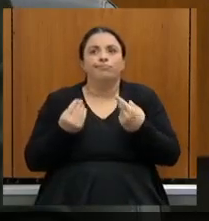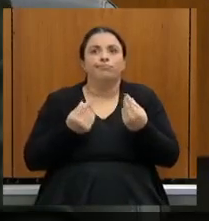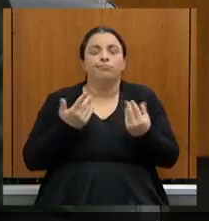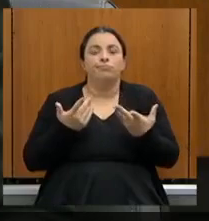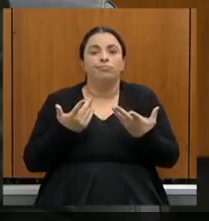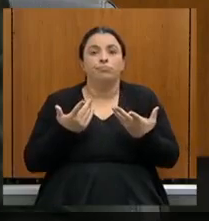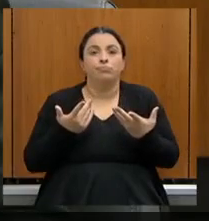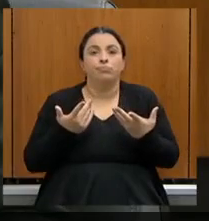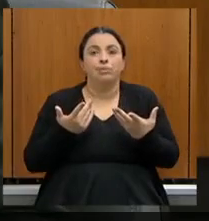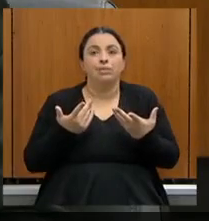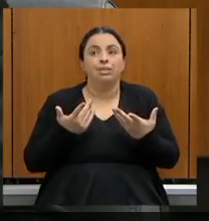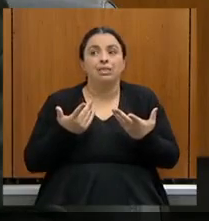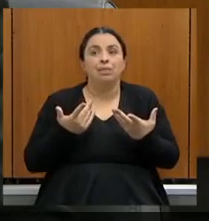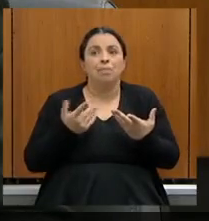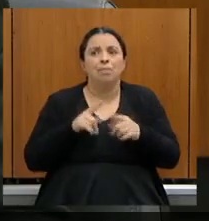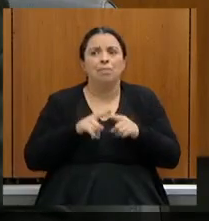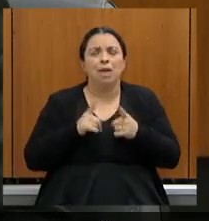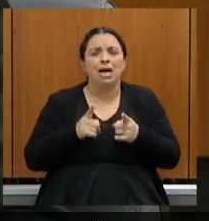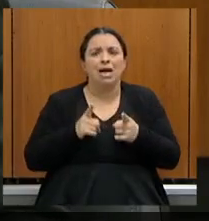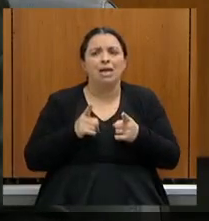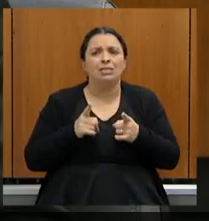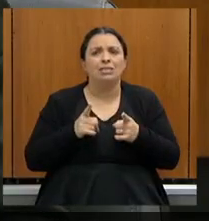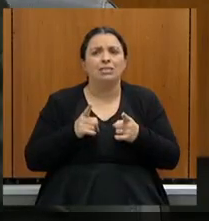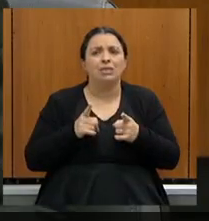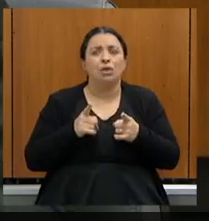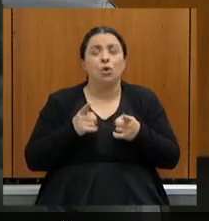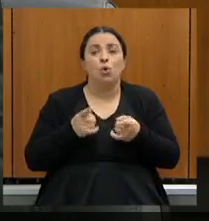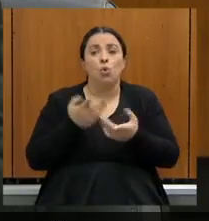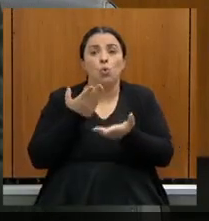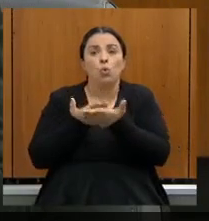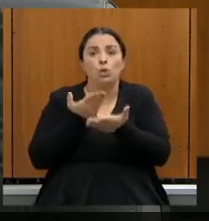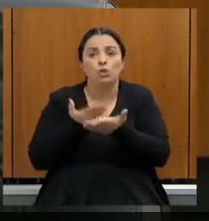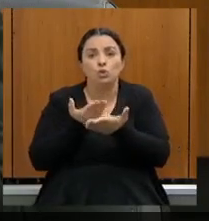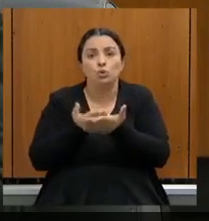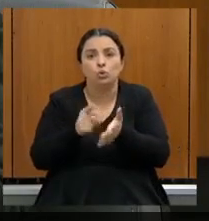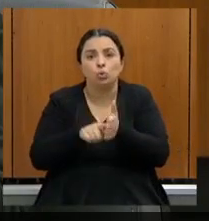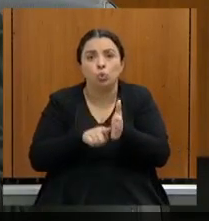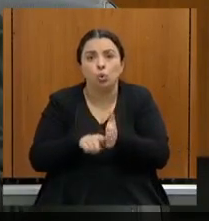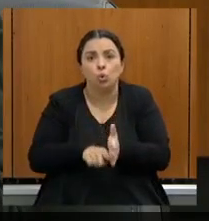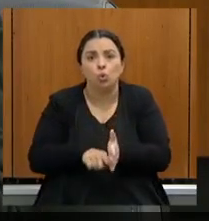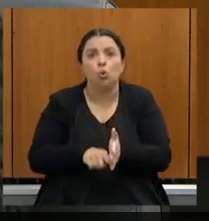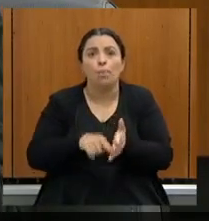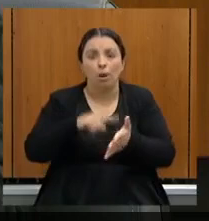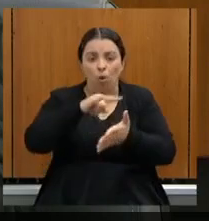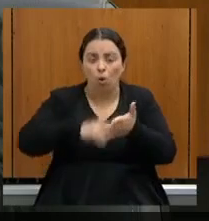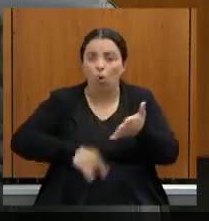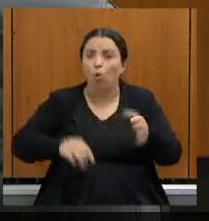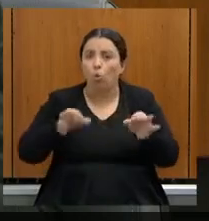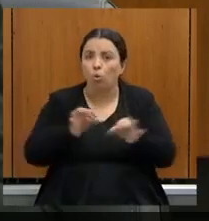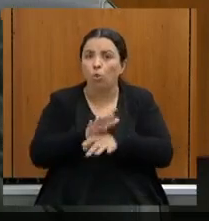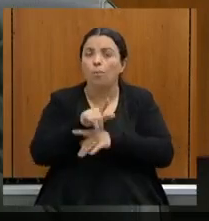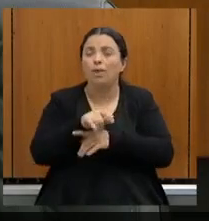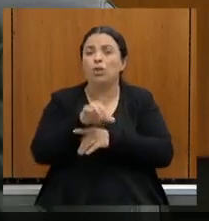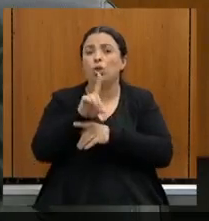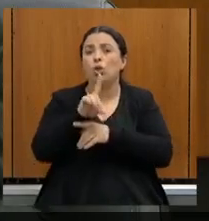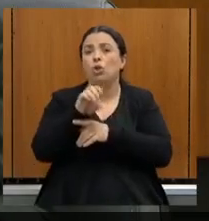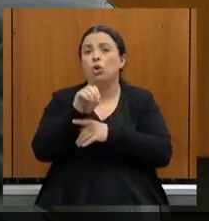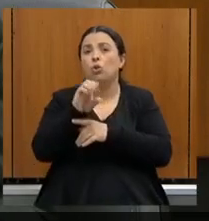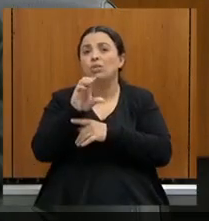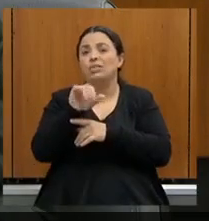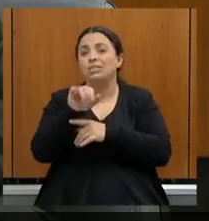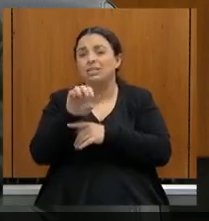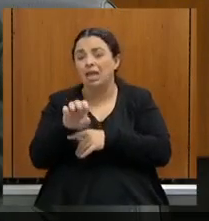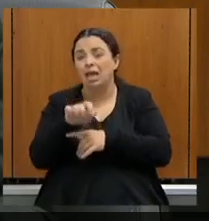o estudo feito para o dossiê menciona essa autorização ou menciona sequer